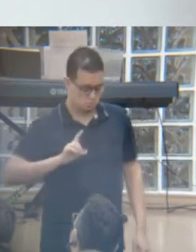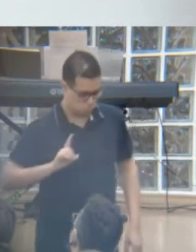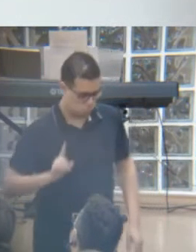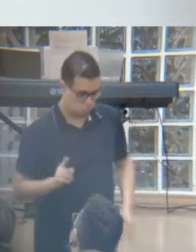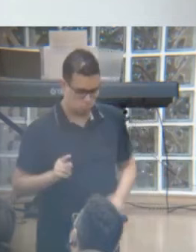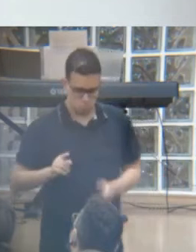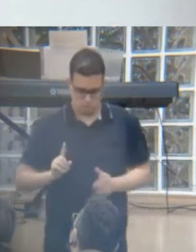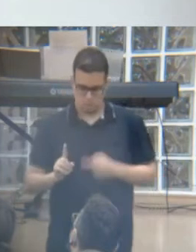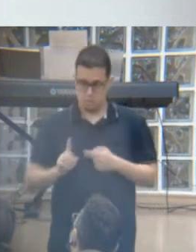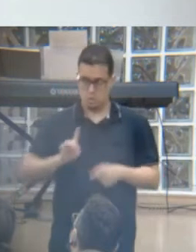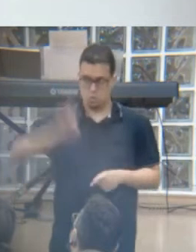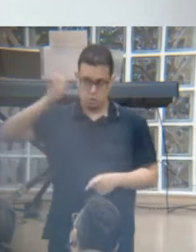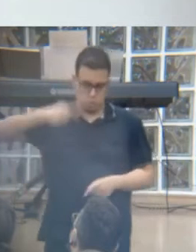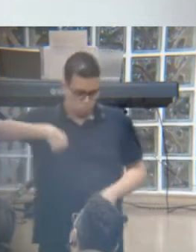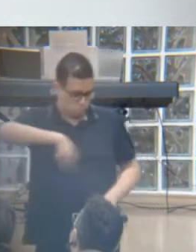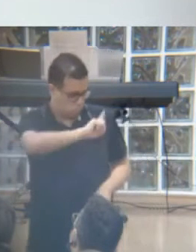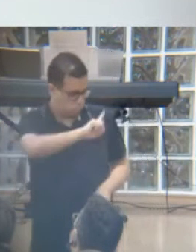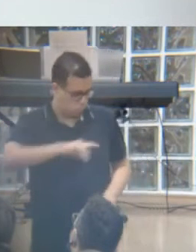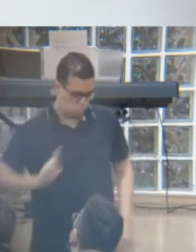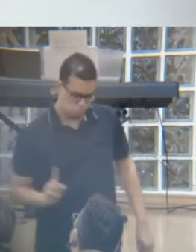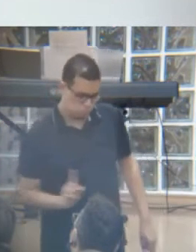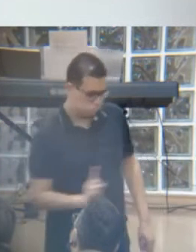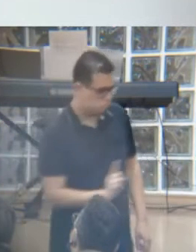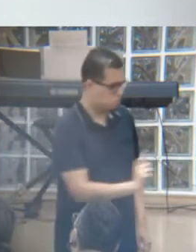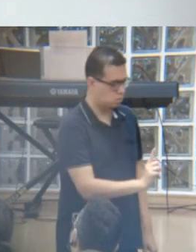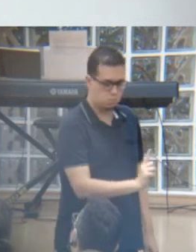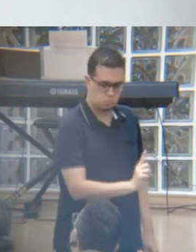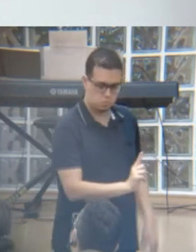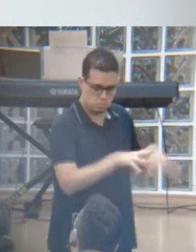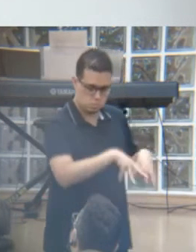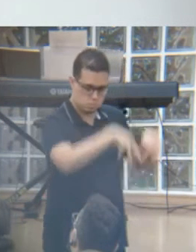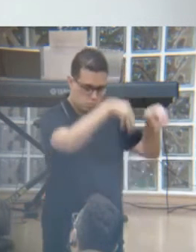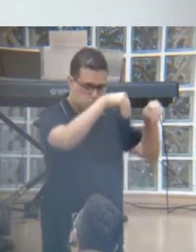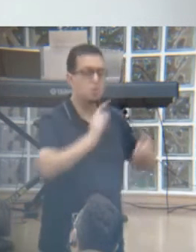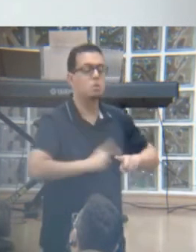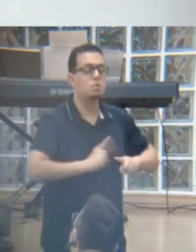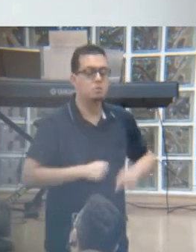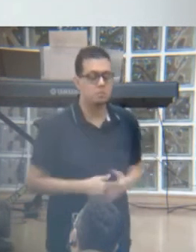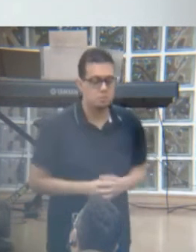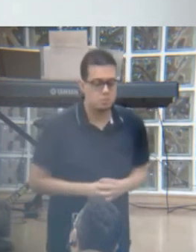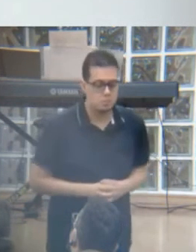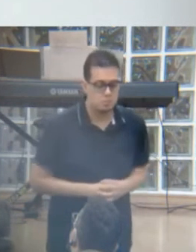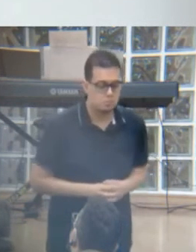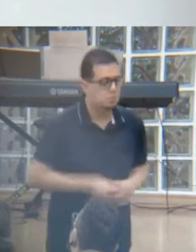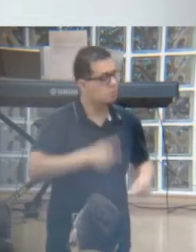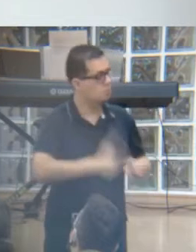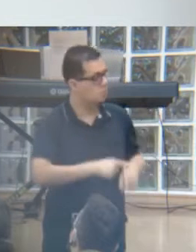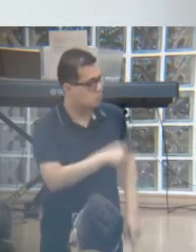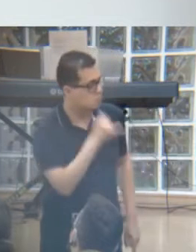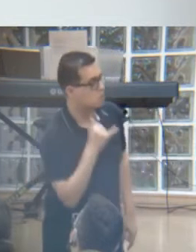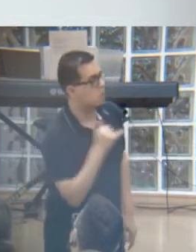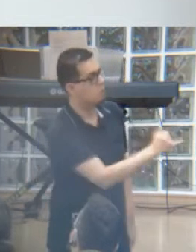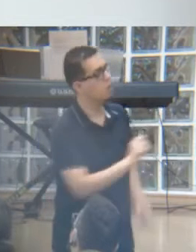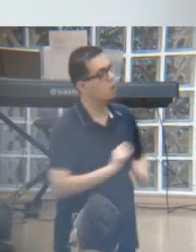fazer lisonjas ao rei, mas para imprecar dos céus contra